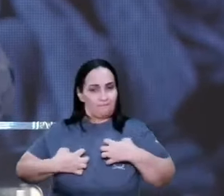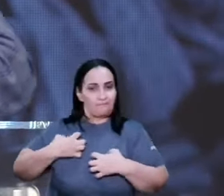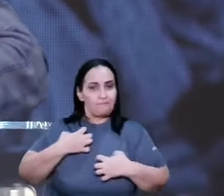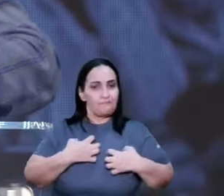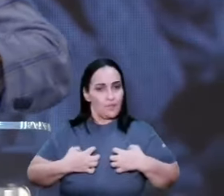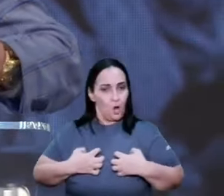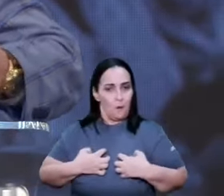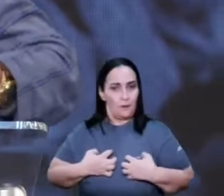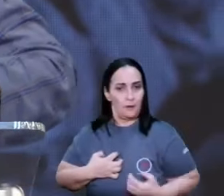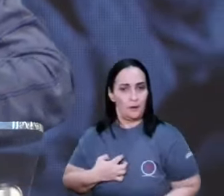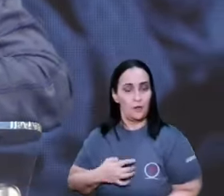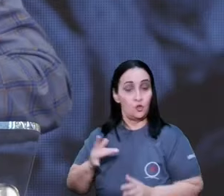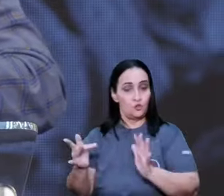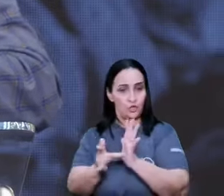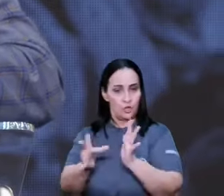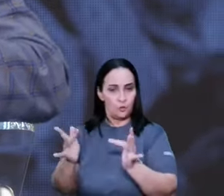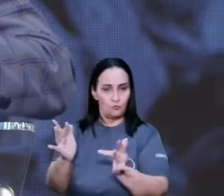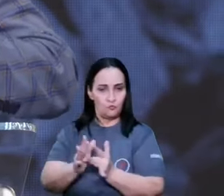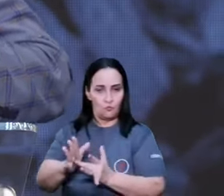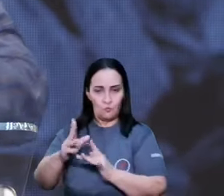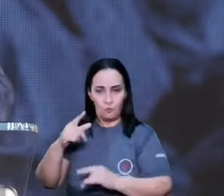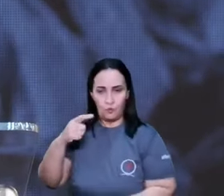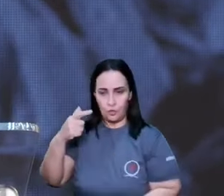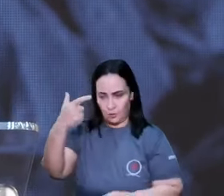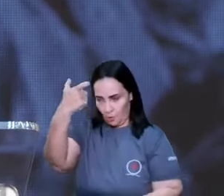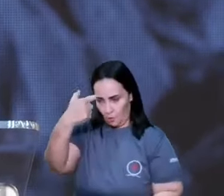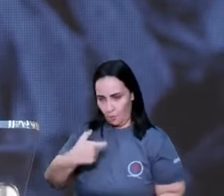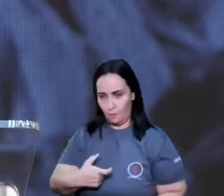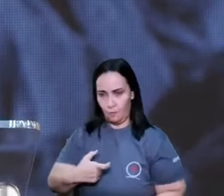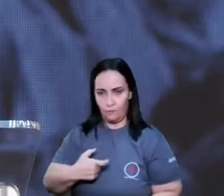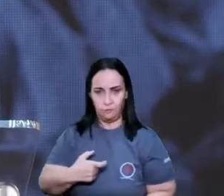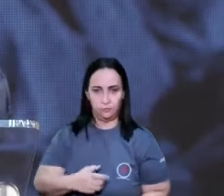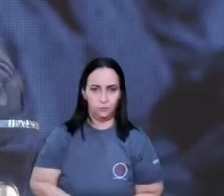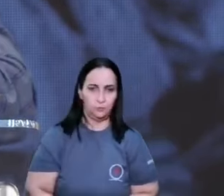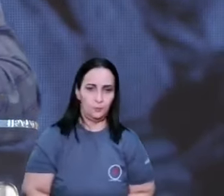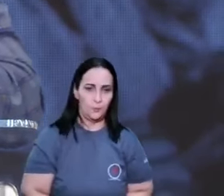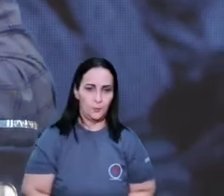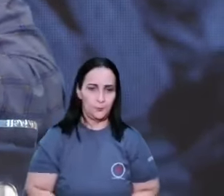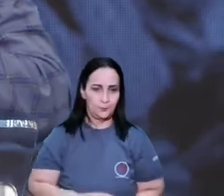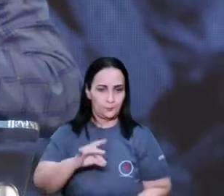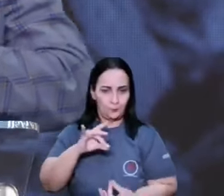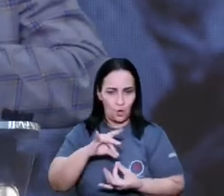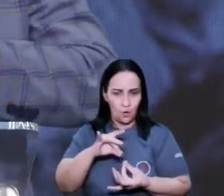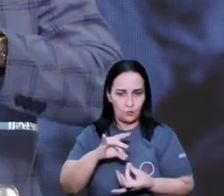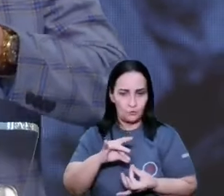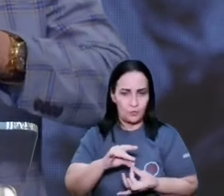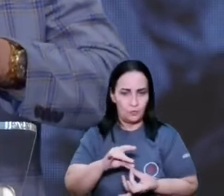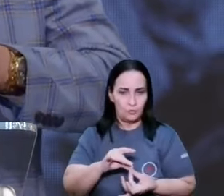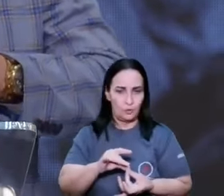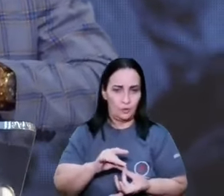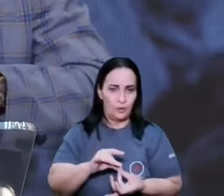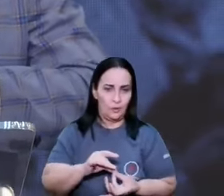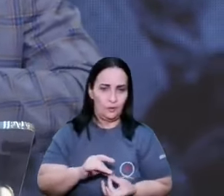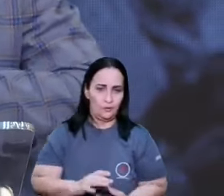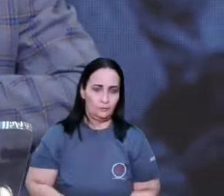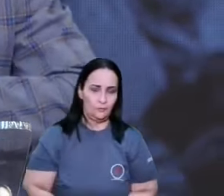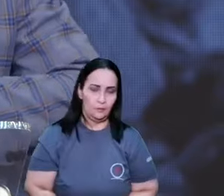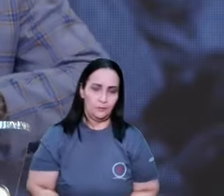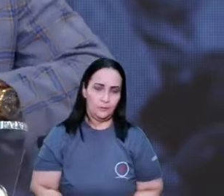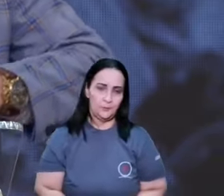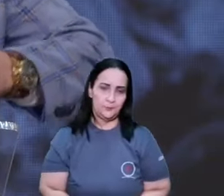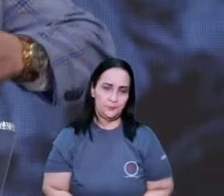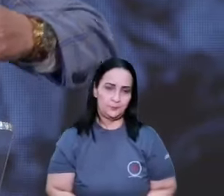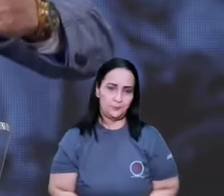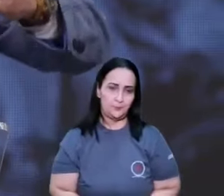e quando Jesus tem essa alteração e o seu espírito movido esse esse Mover do Espírito